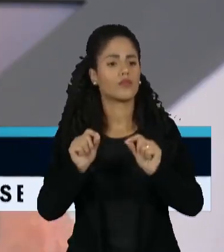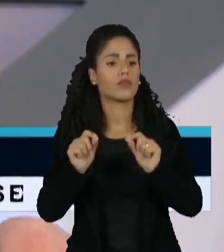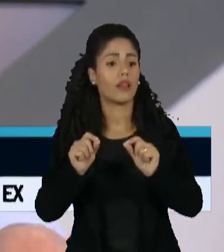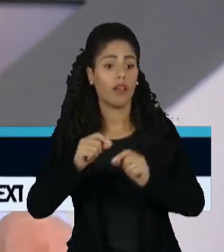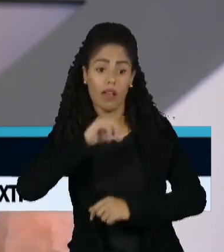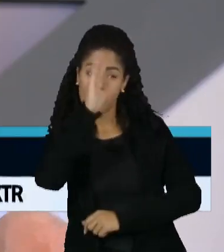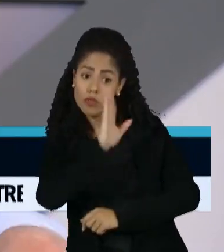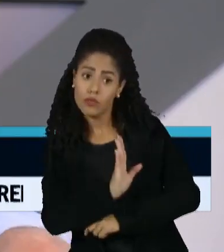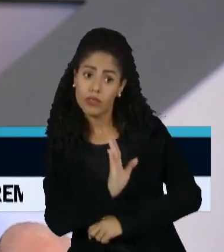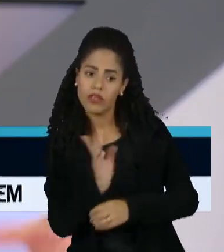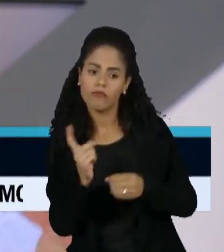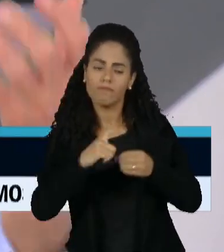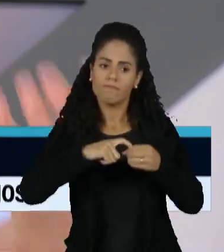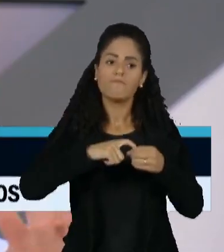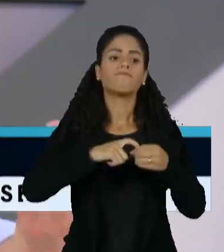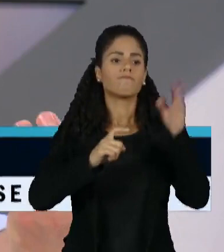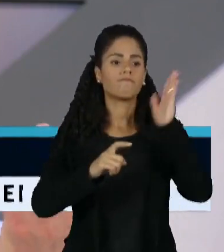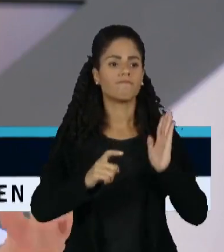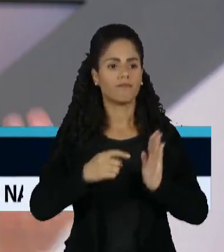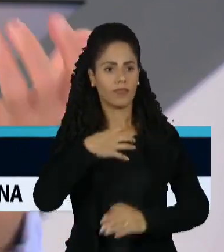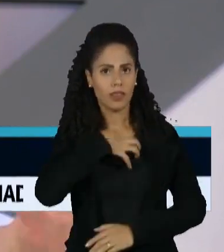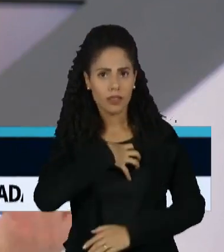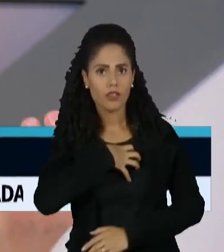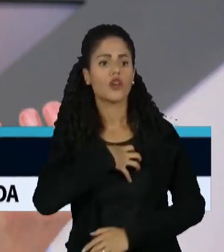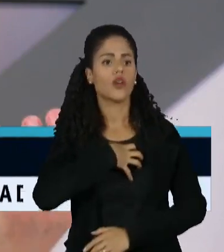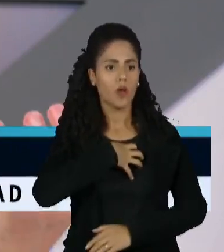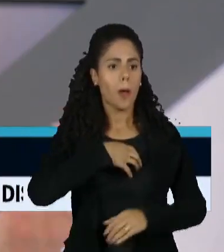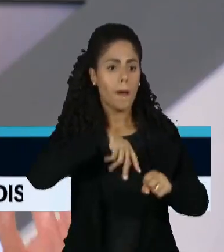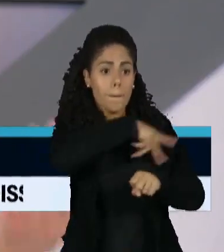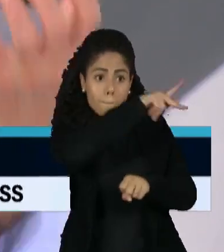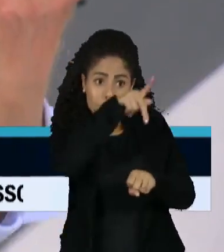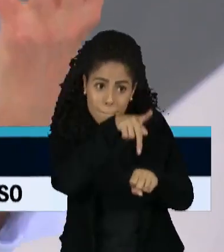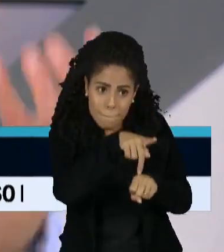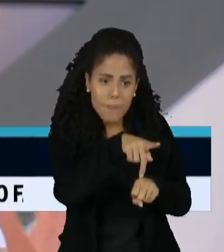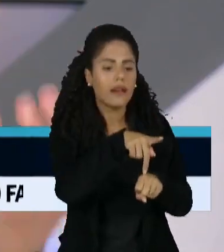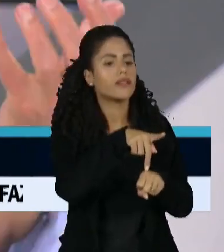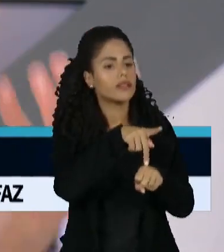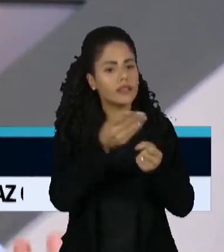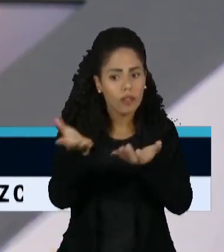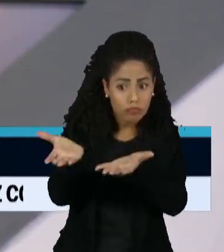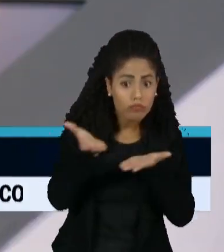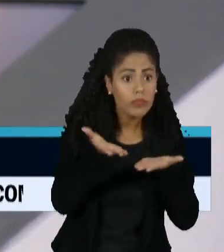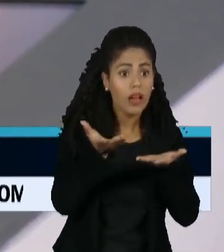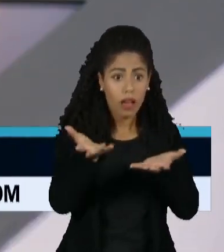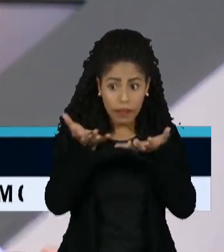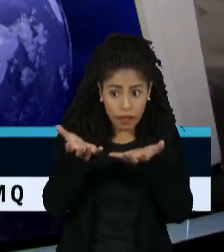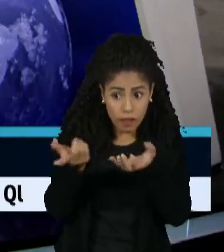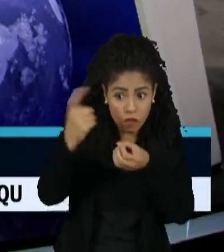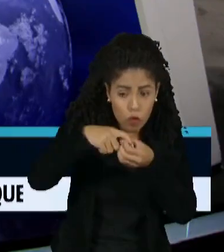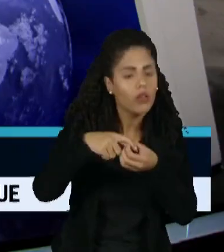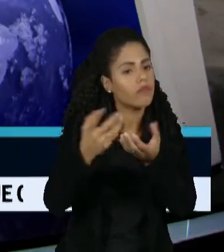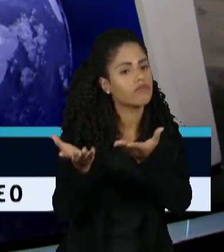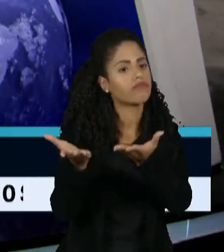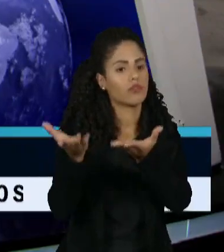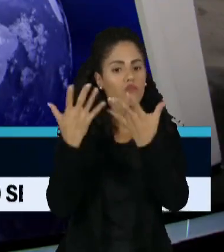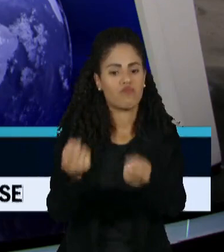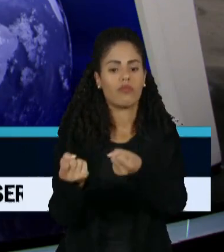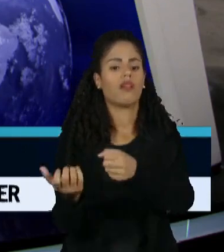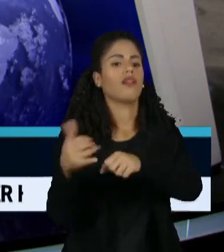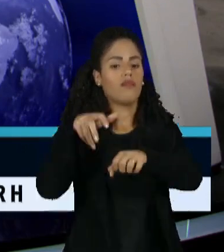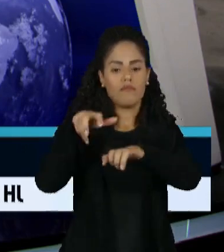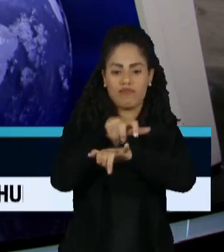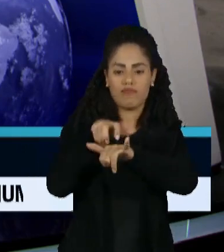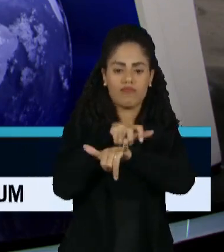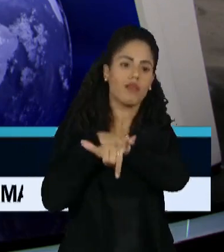Os brasileiros têm que sentir que por trás dele tem um país que os quer de volta, que quer recebê-los e